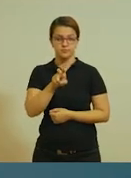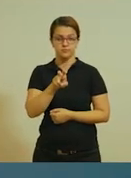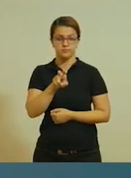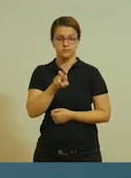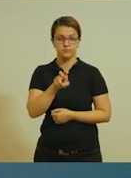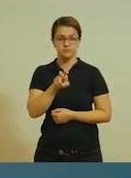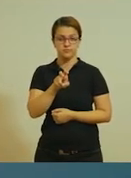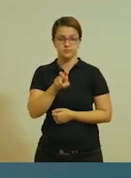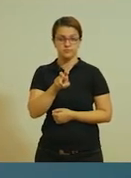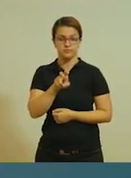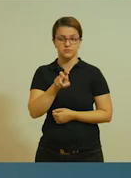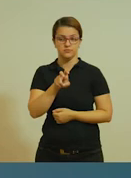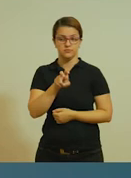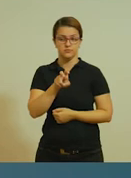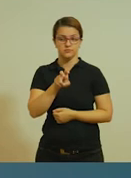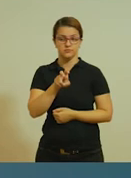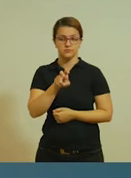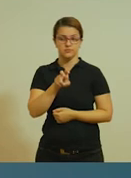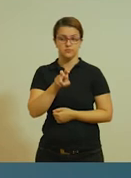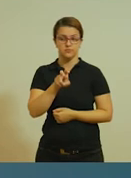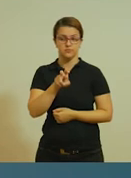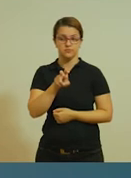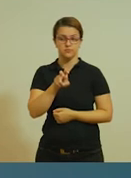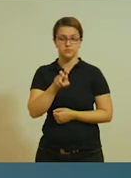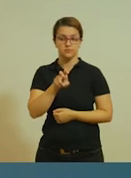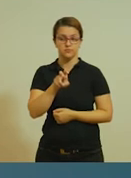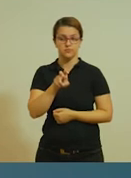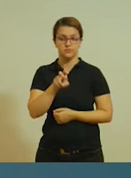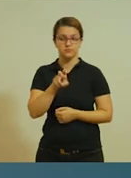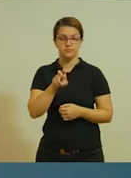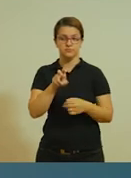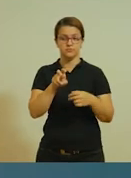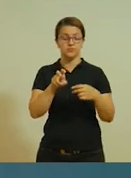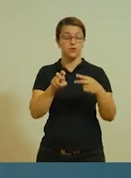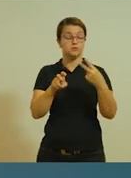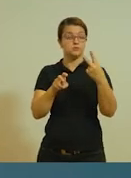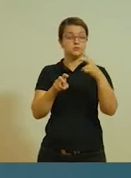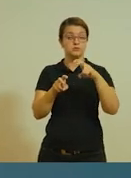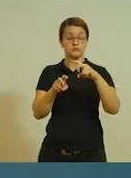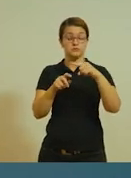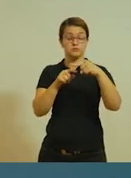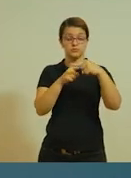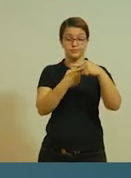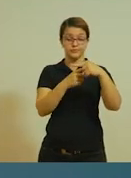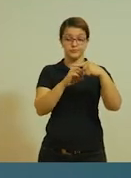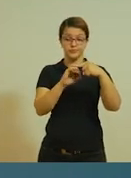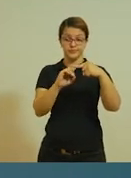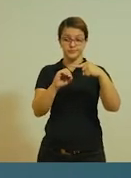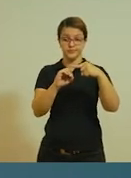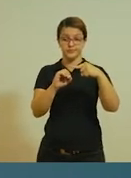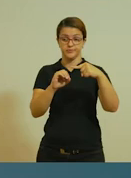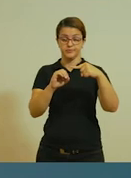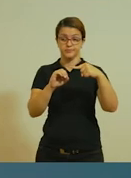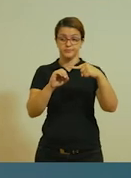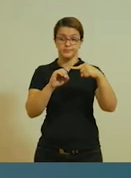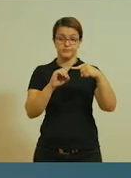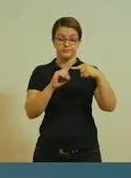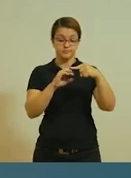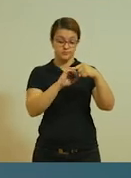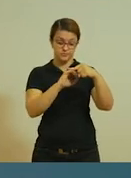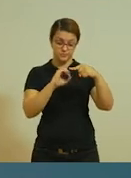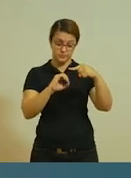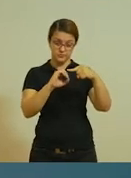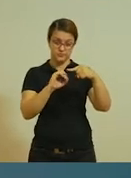e vamos acrescentar as casas decimais conforme os zeros do nosso denominador. Então, nós temos